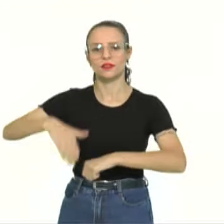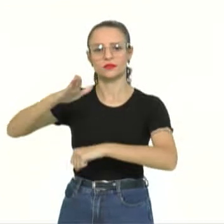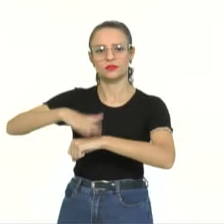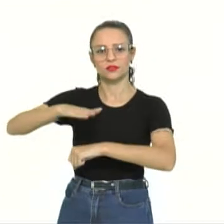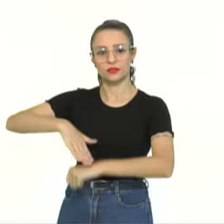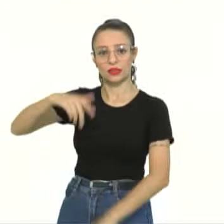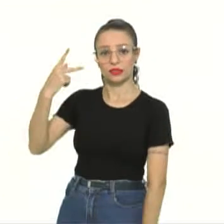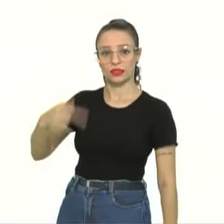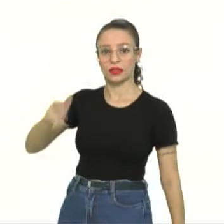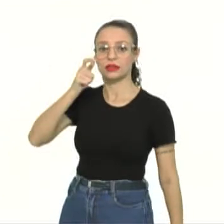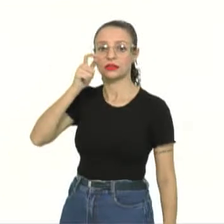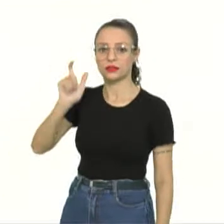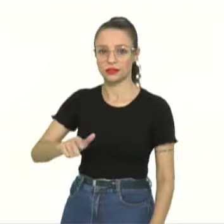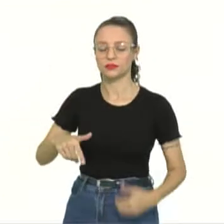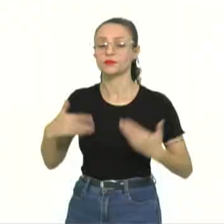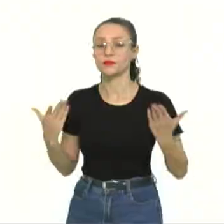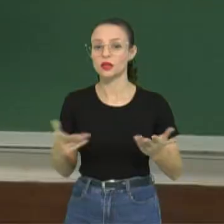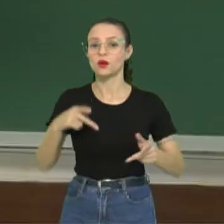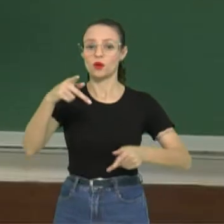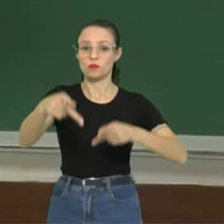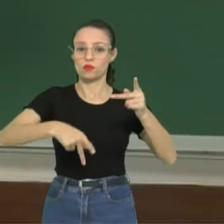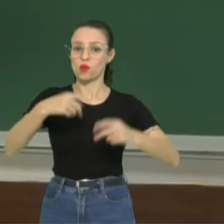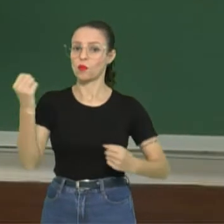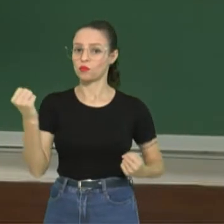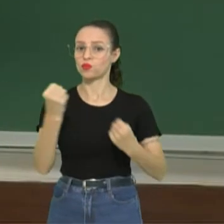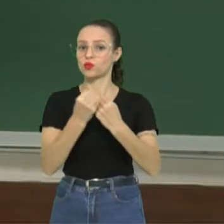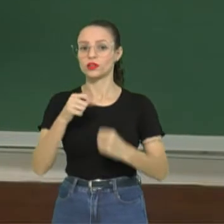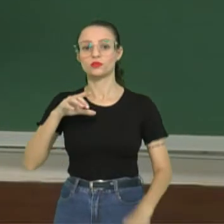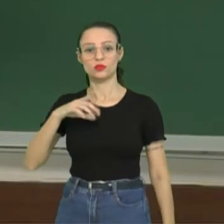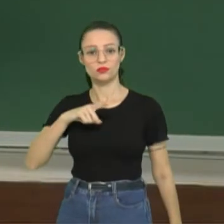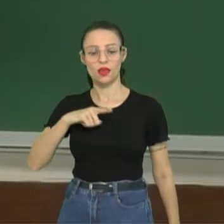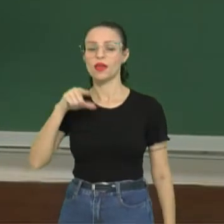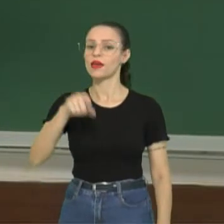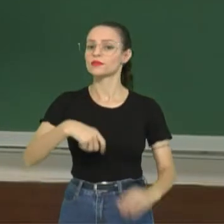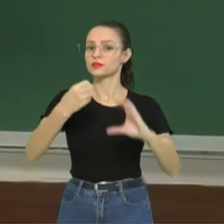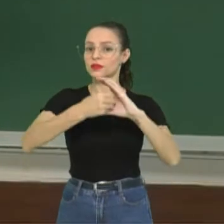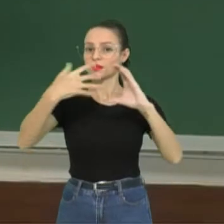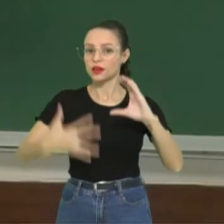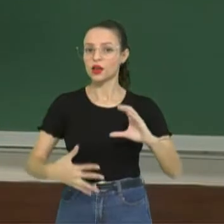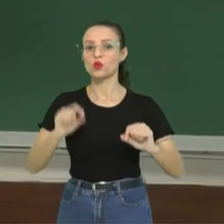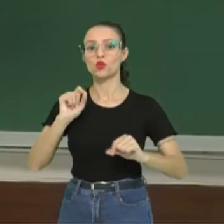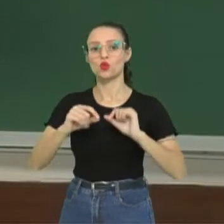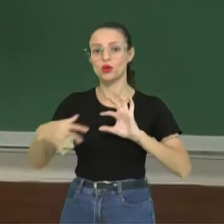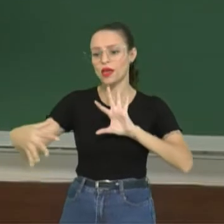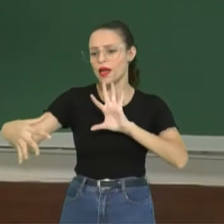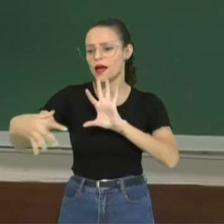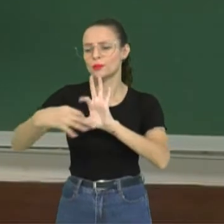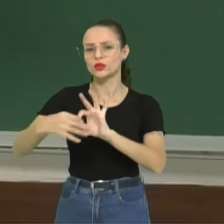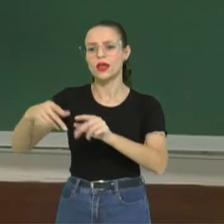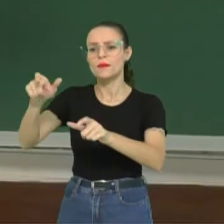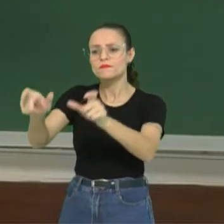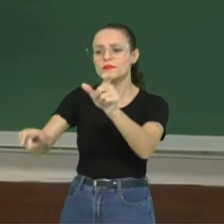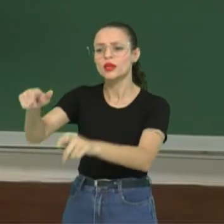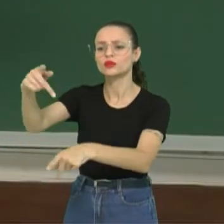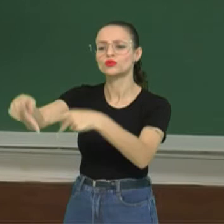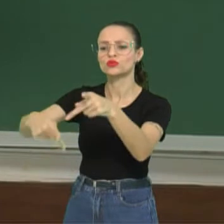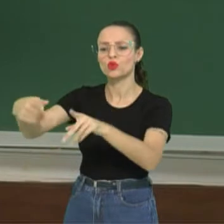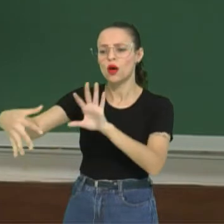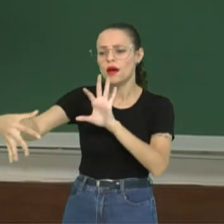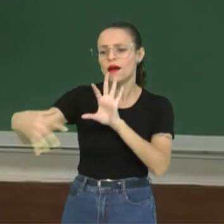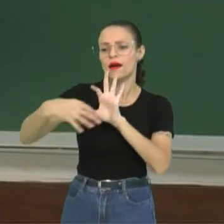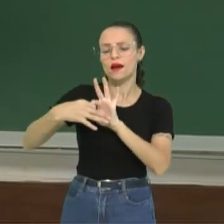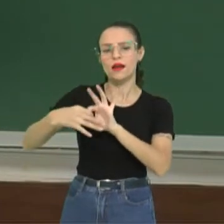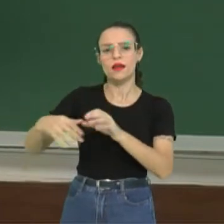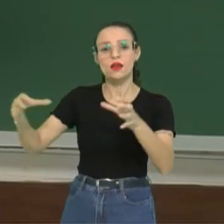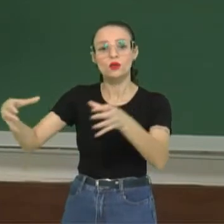interesses então populismo tem justamente essa característica aproximar O Povo aproximar